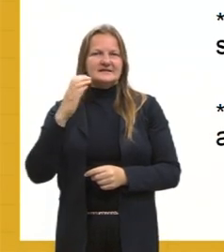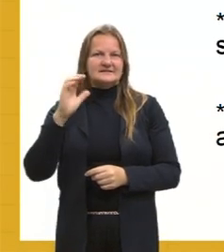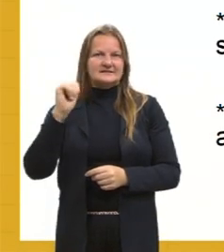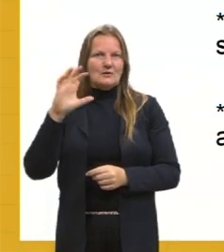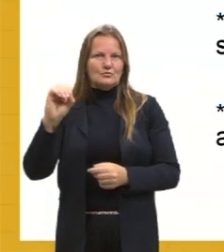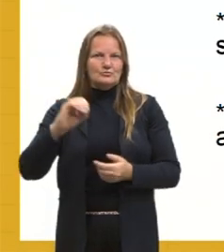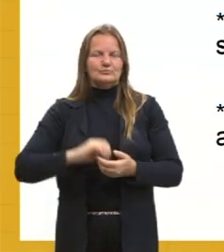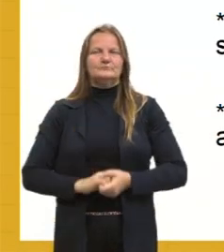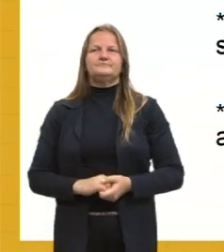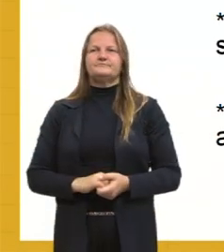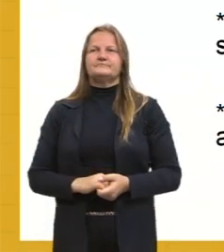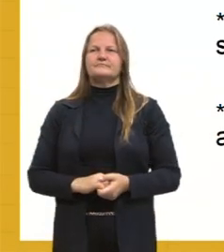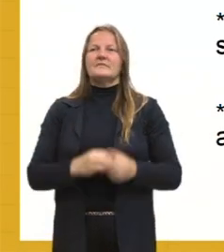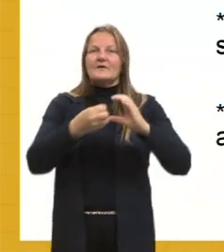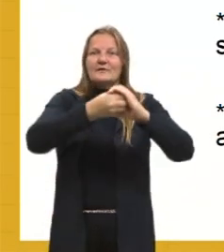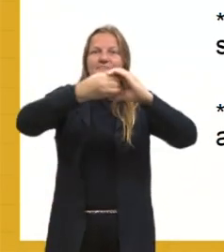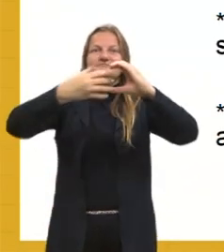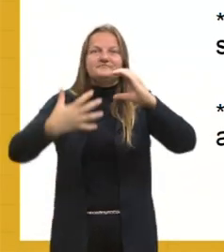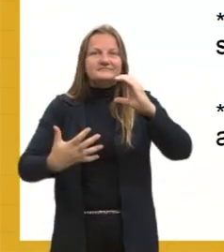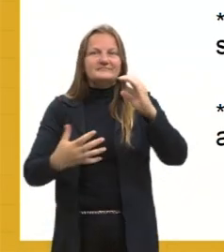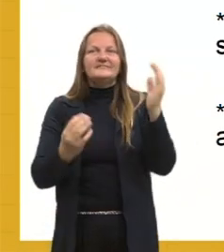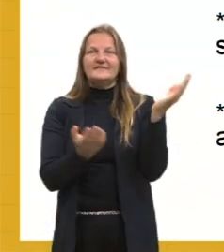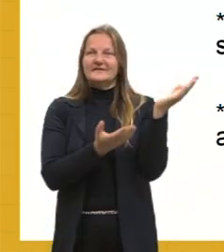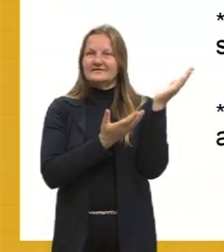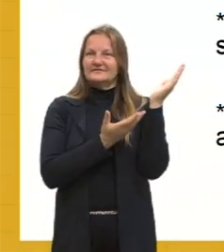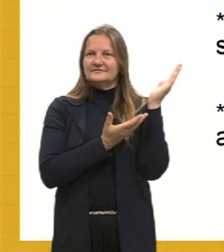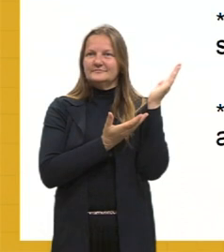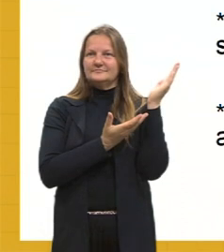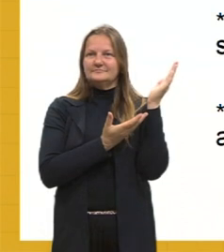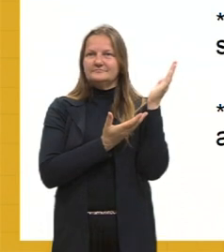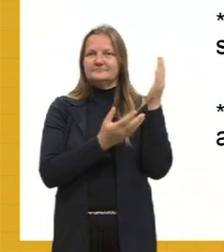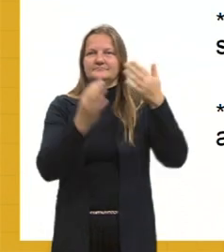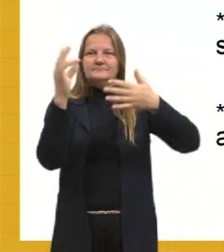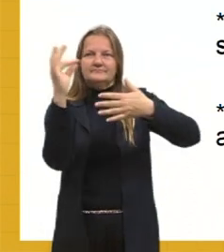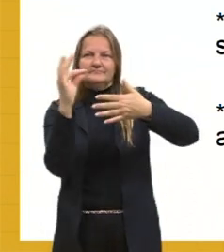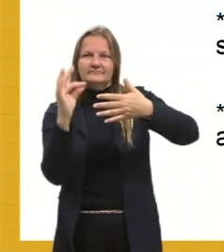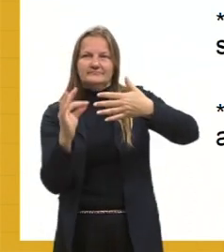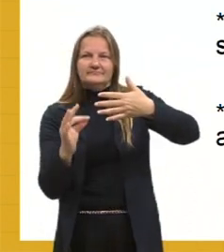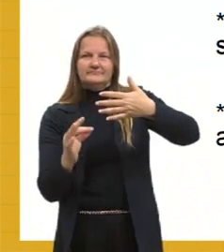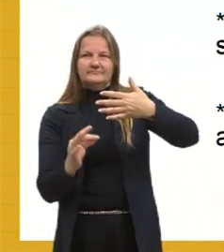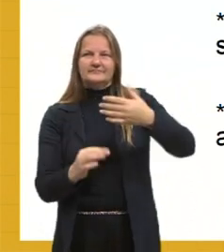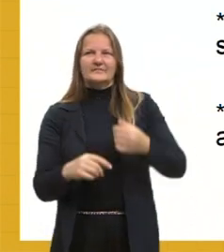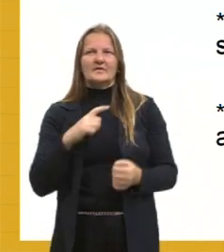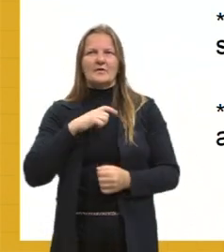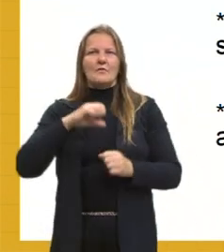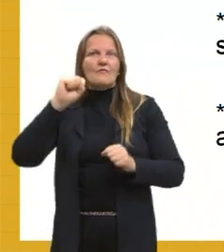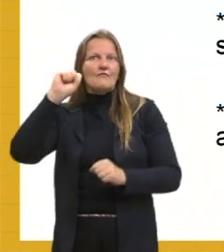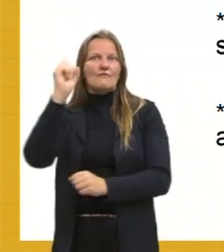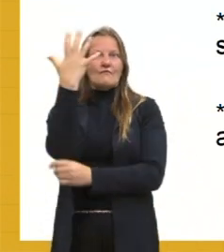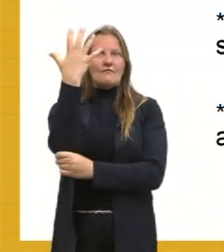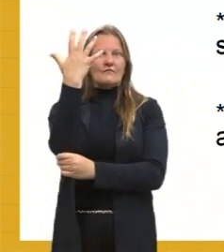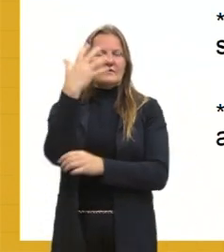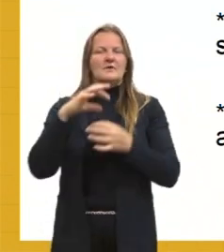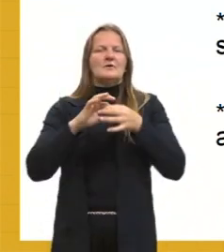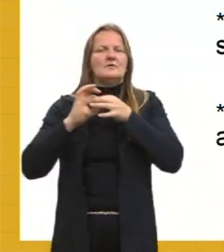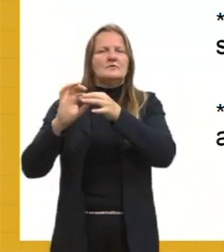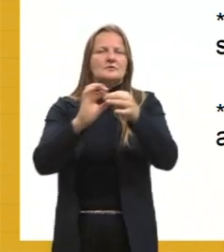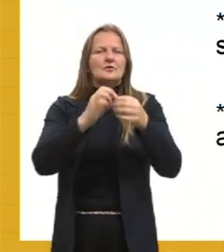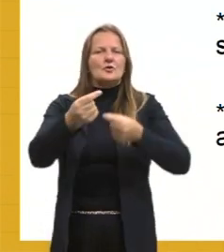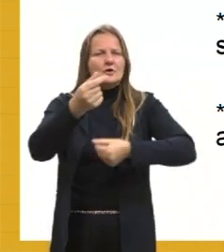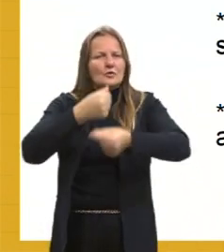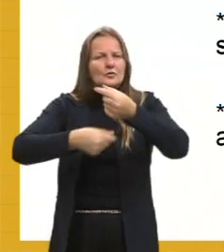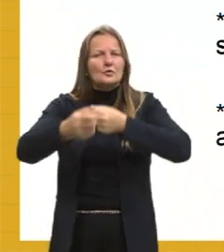aqui a gente tem algumas das características desse processo de globalização ele é um fenômeno de integração econômica